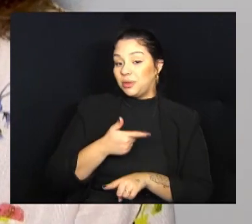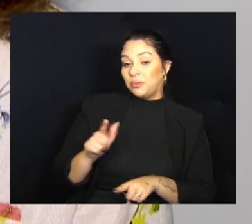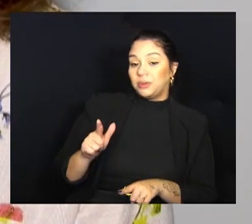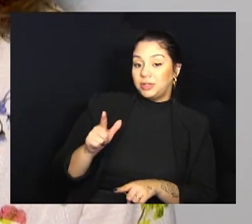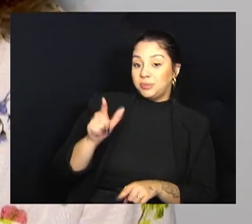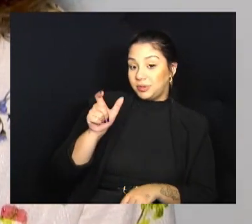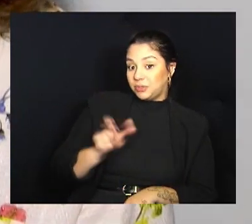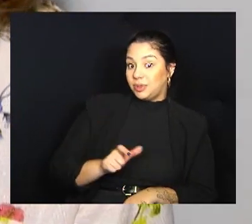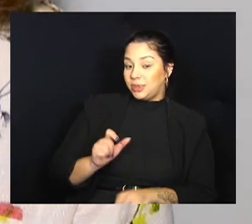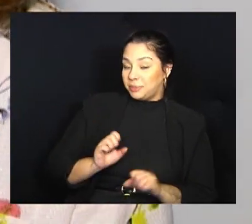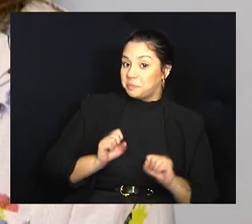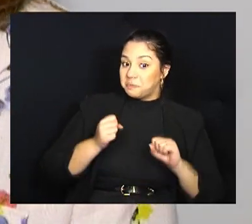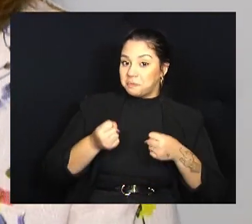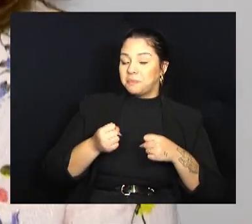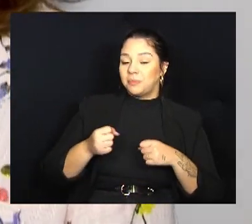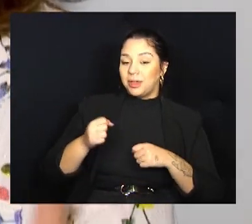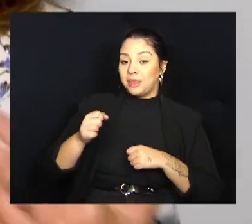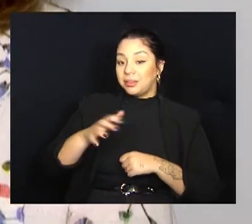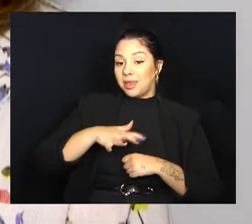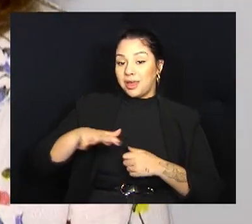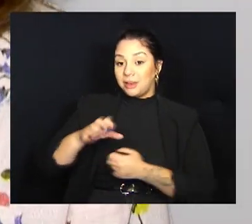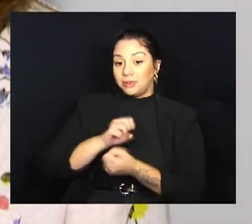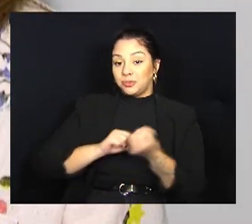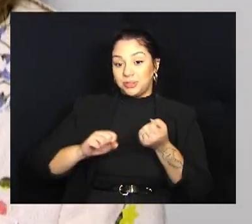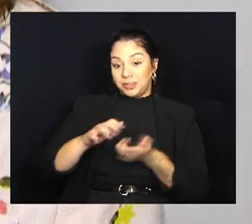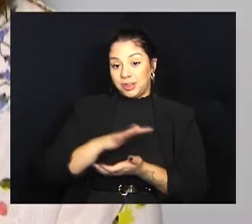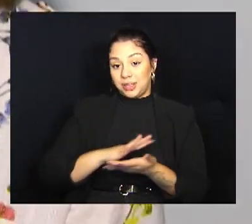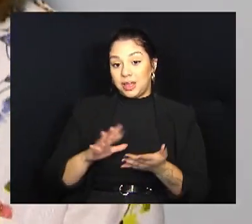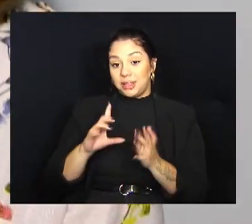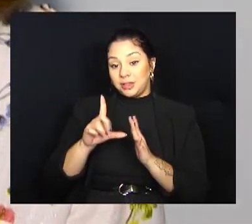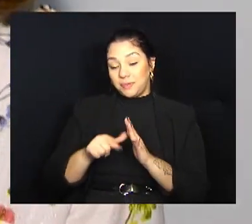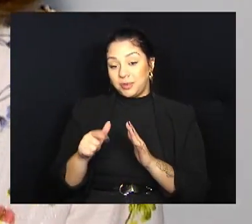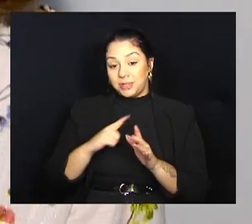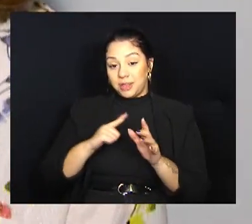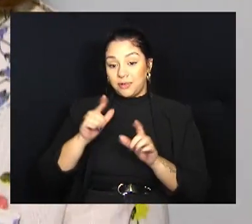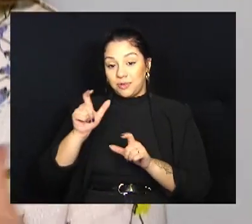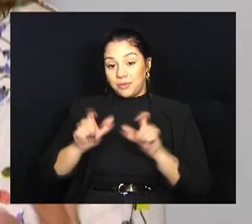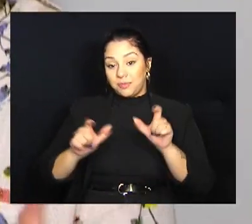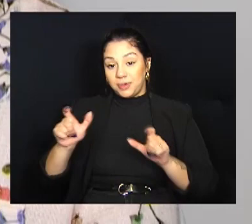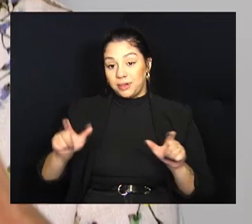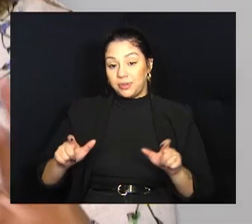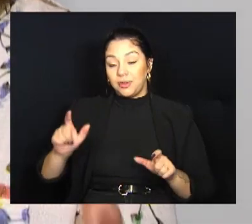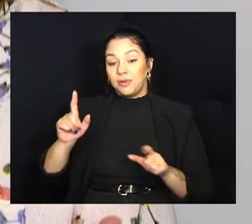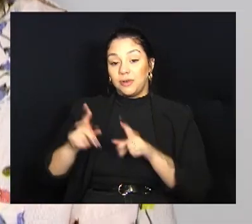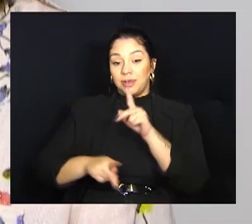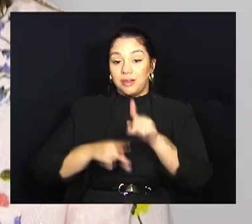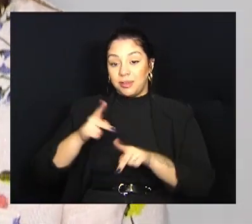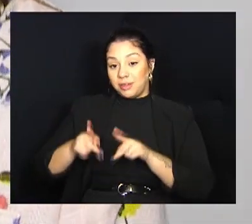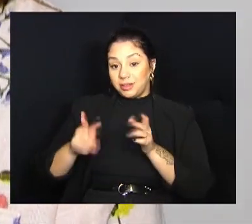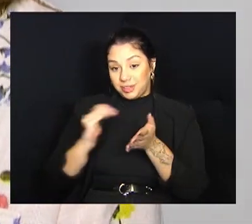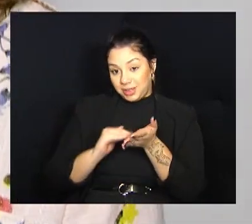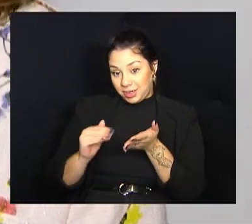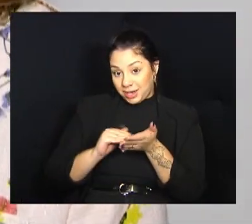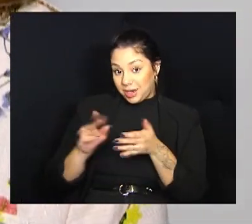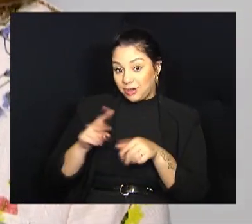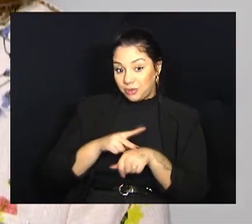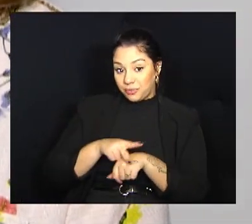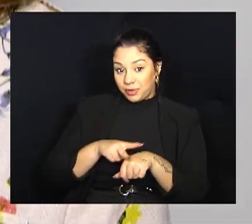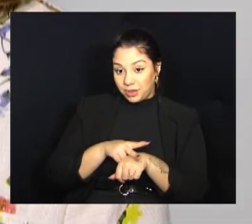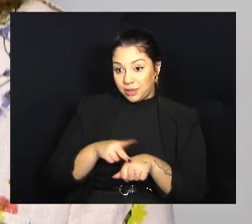de sustentabilidade. Depois nós pegamos o pessoal da Secretaria do Verde, que nos ajudou dando esse olhar mais